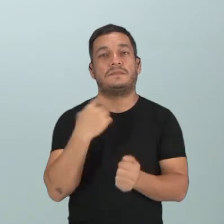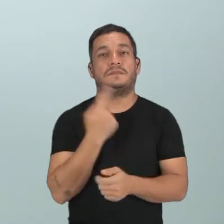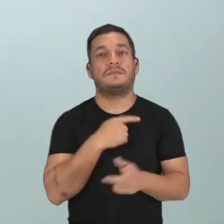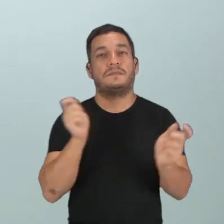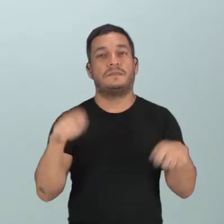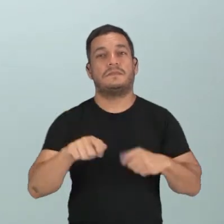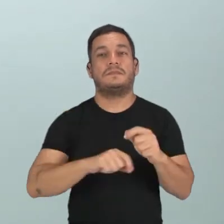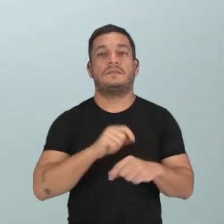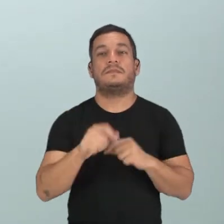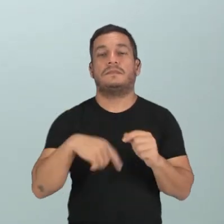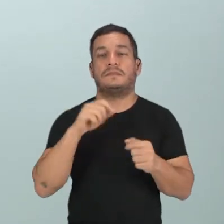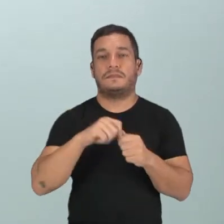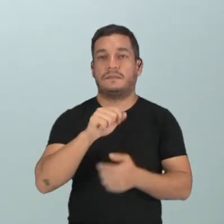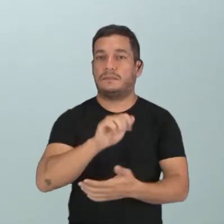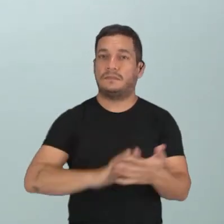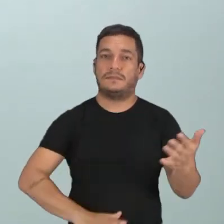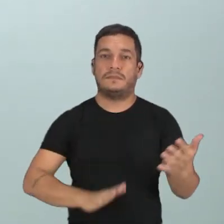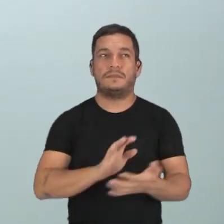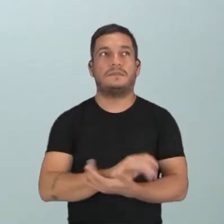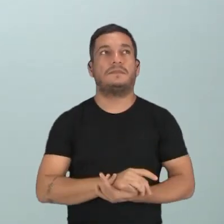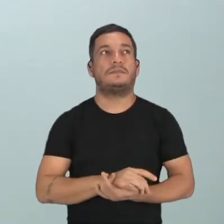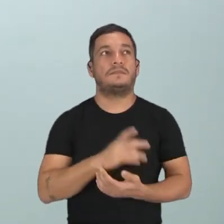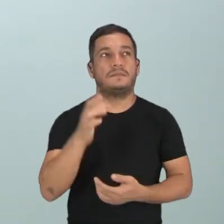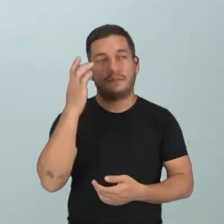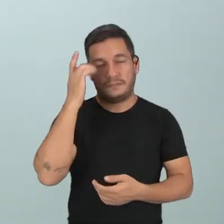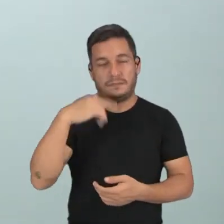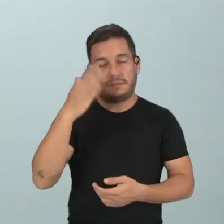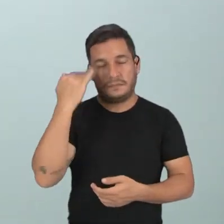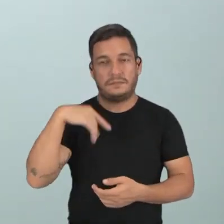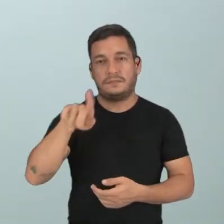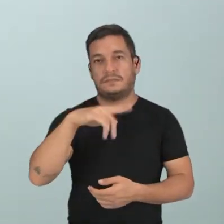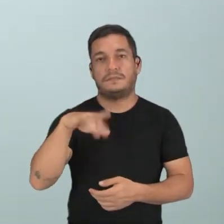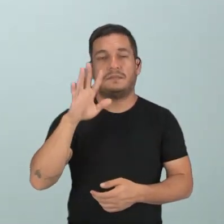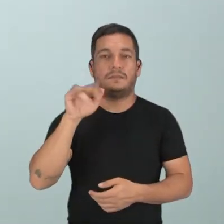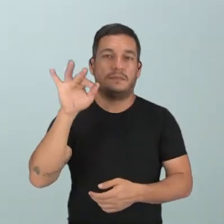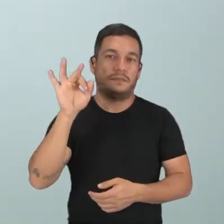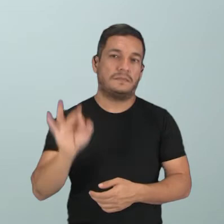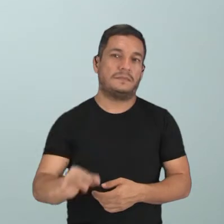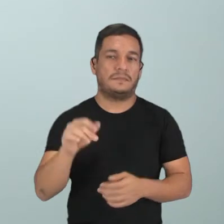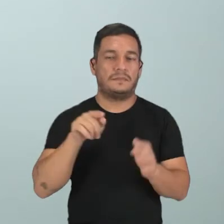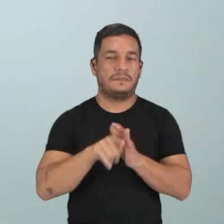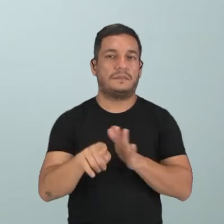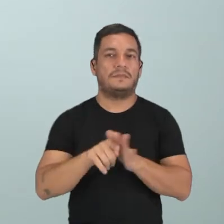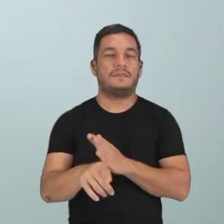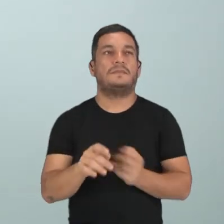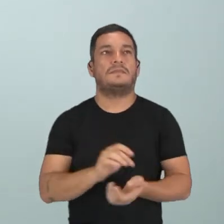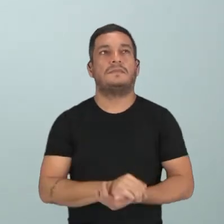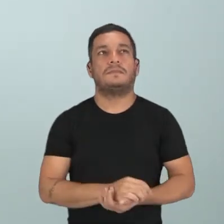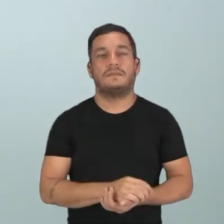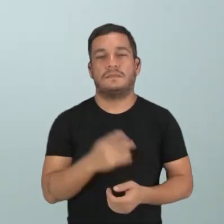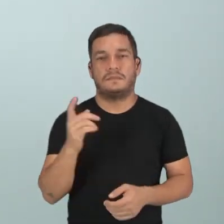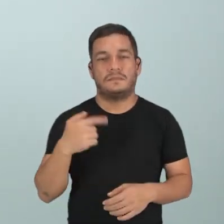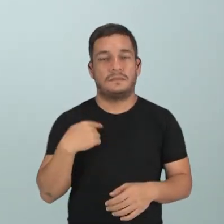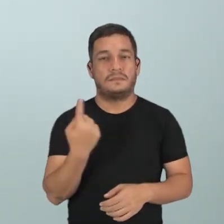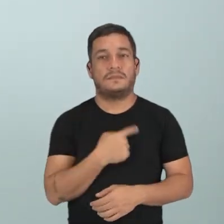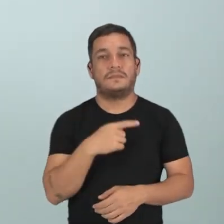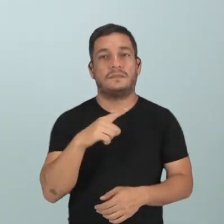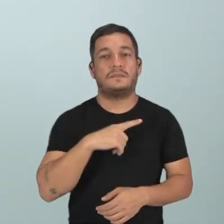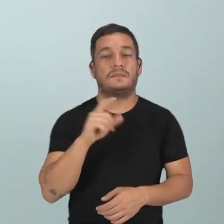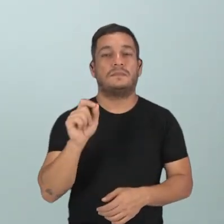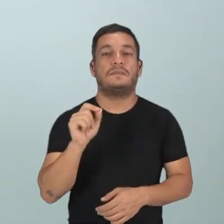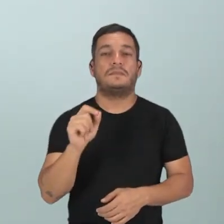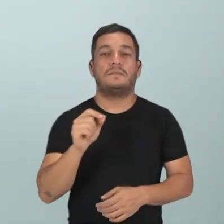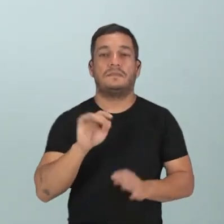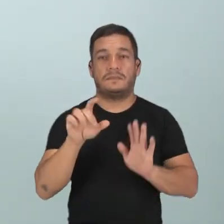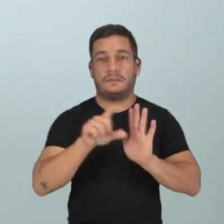juntos possamos fazer algum exercício Eu sei que você vai acertar a todas as questões por mais que nós temos